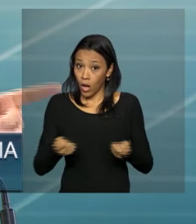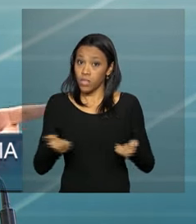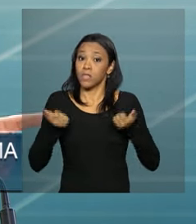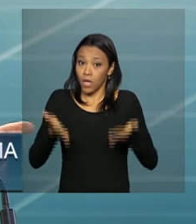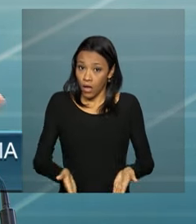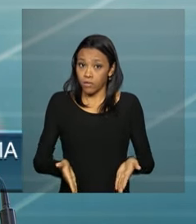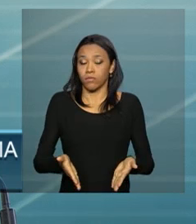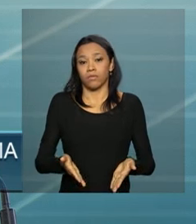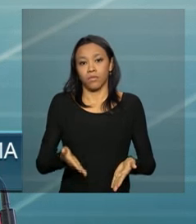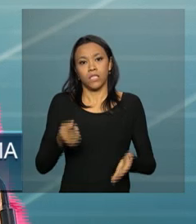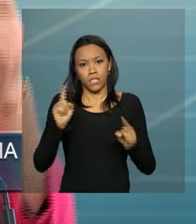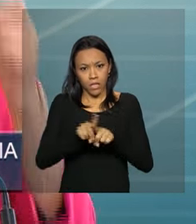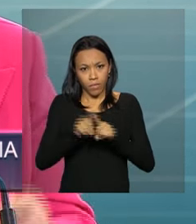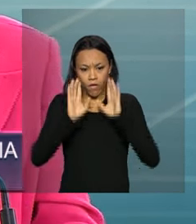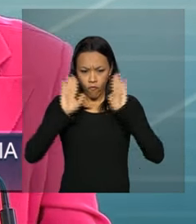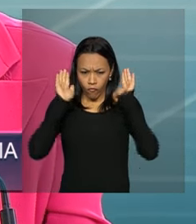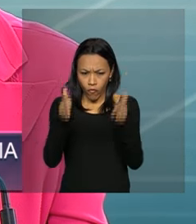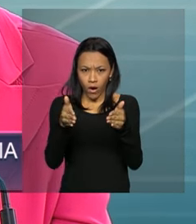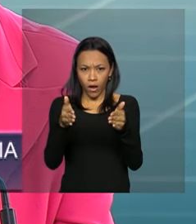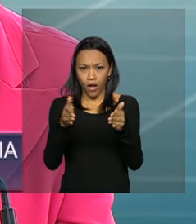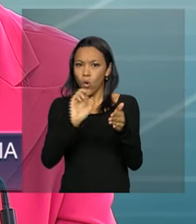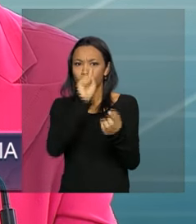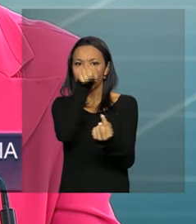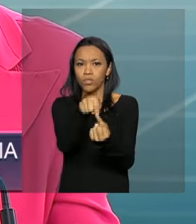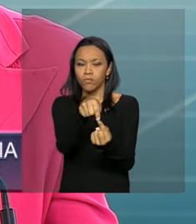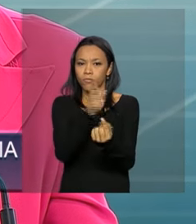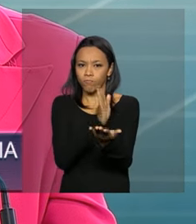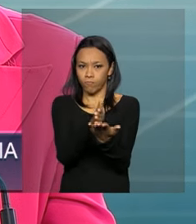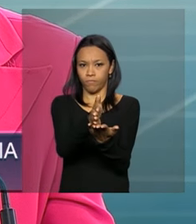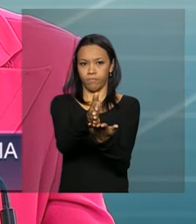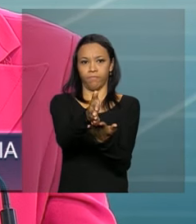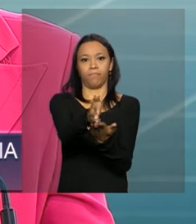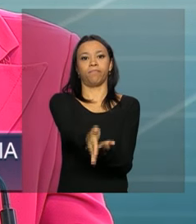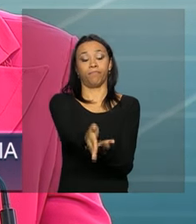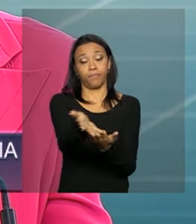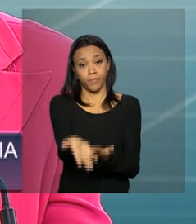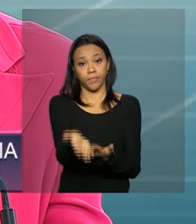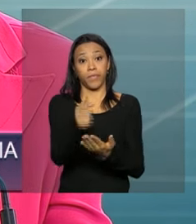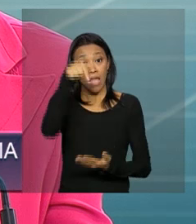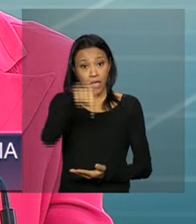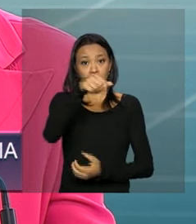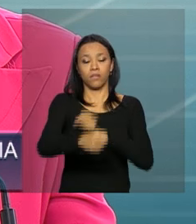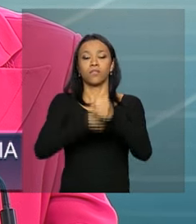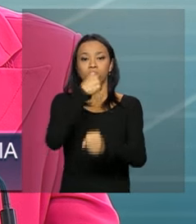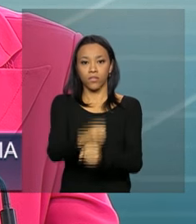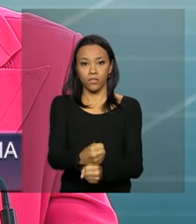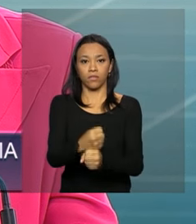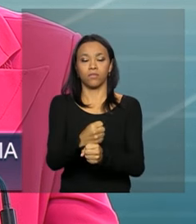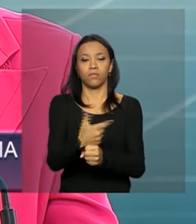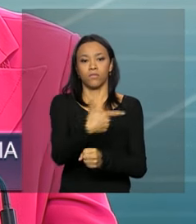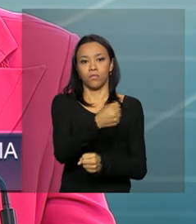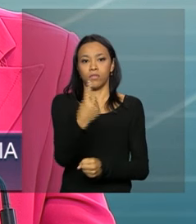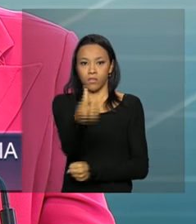E focar, procurar sempre o seu objetivo. A partir deste ano, nós